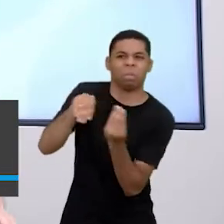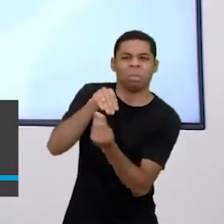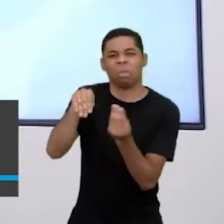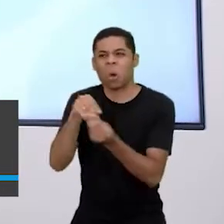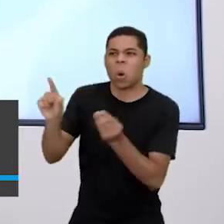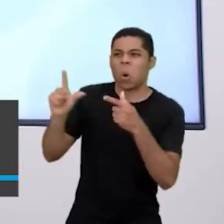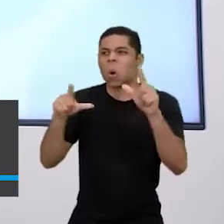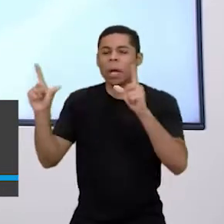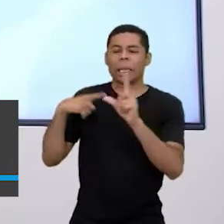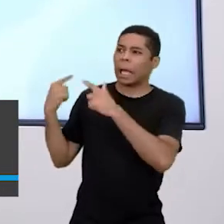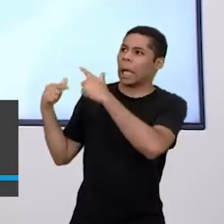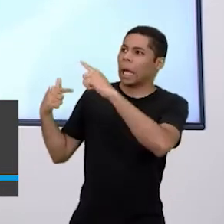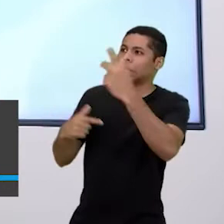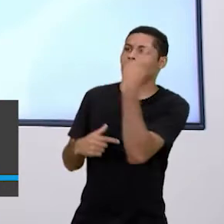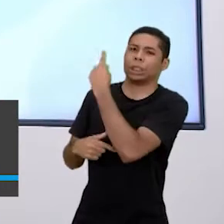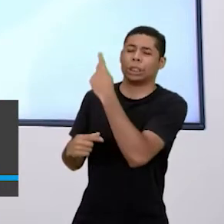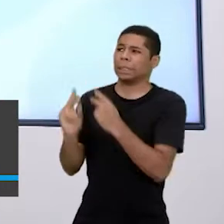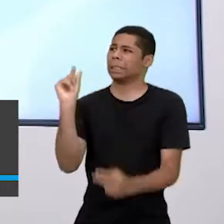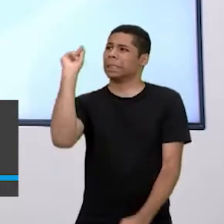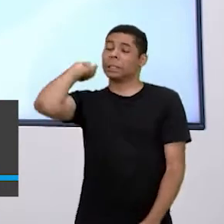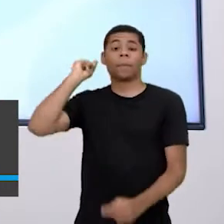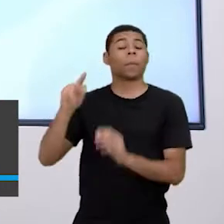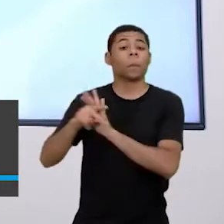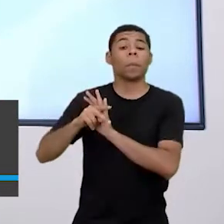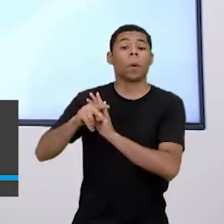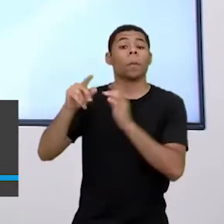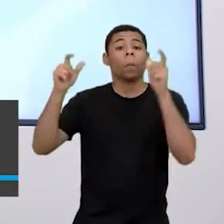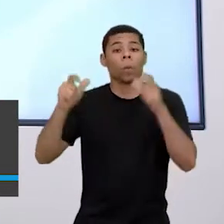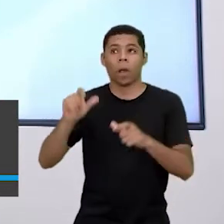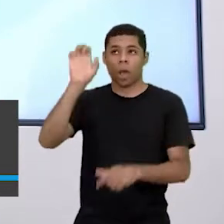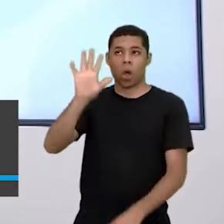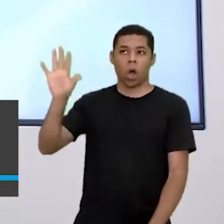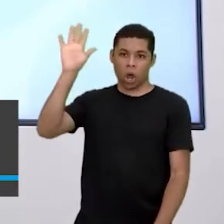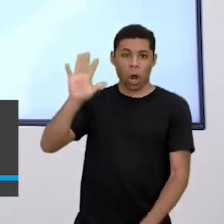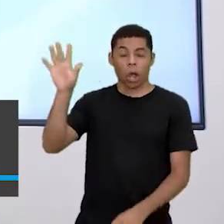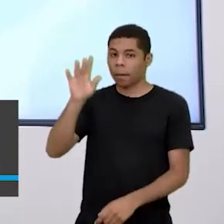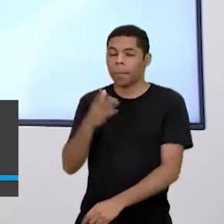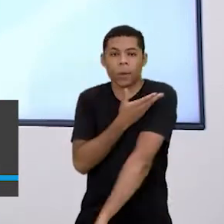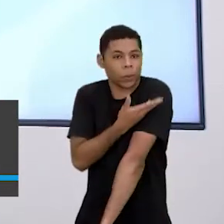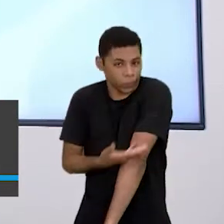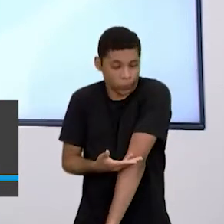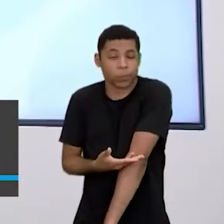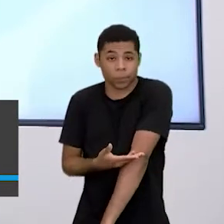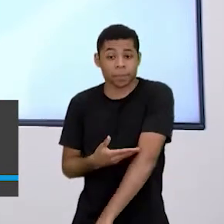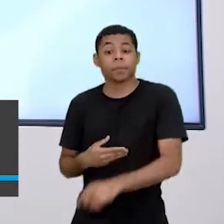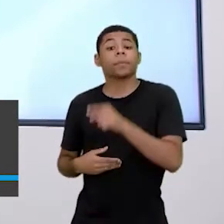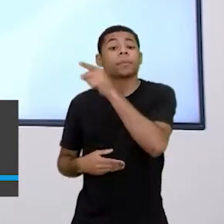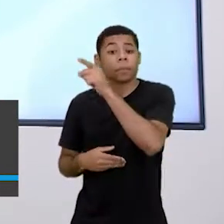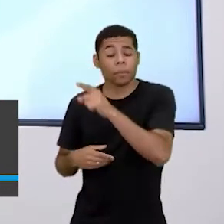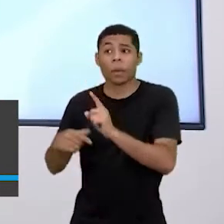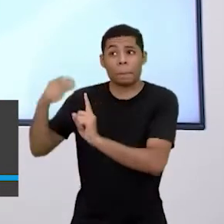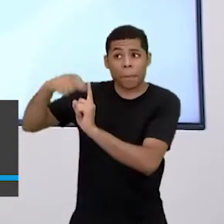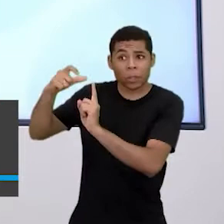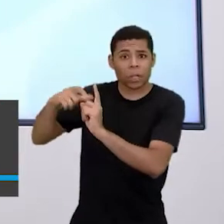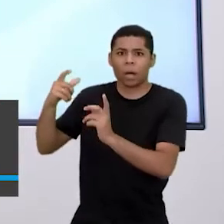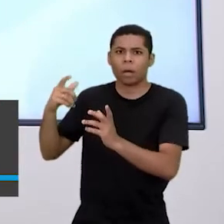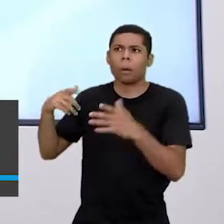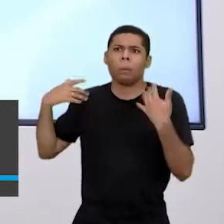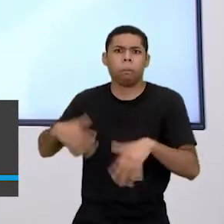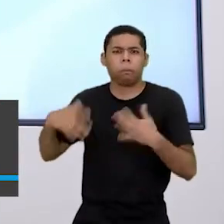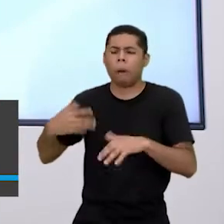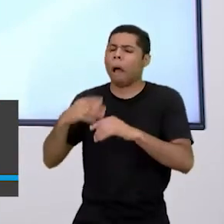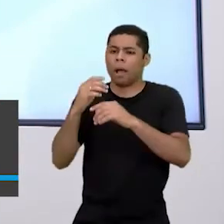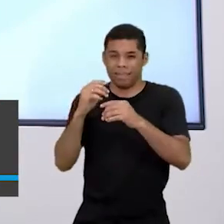todas essas tradições da Europa. E essas personagens elas existem até antes da